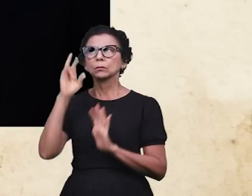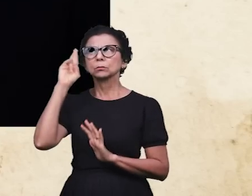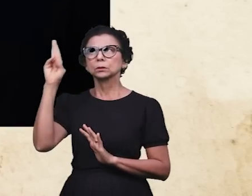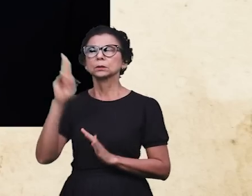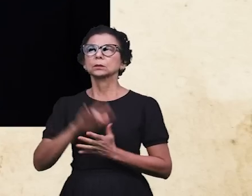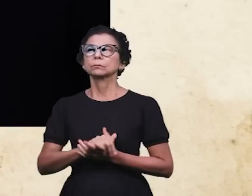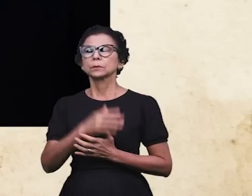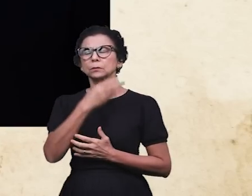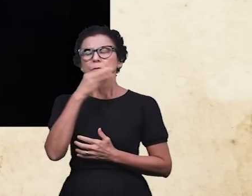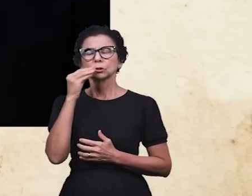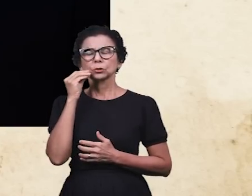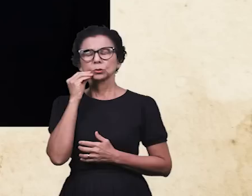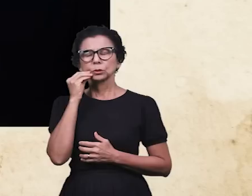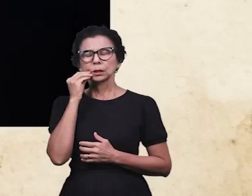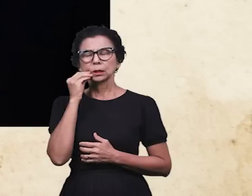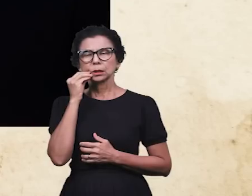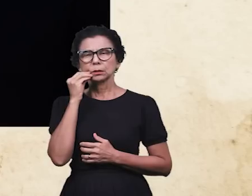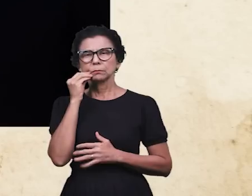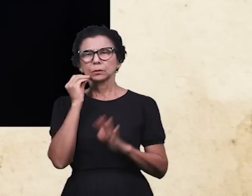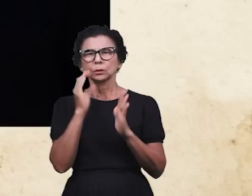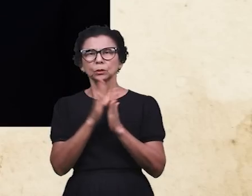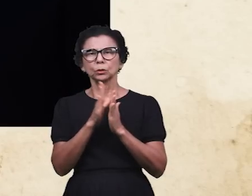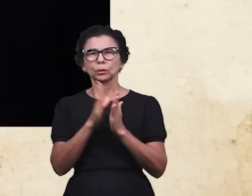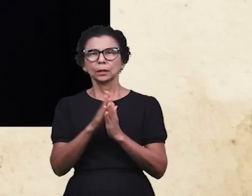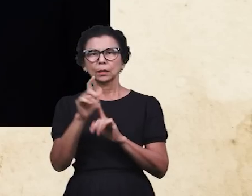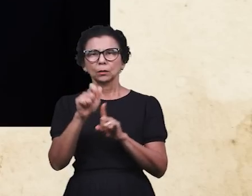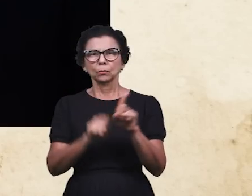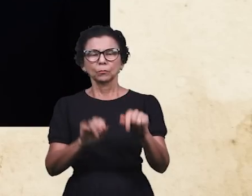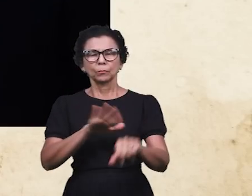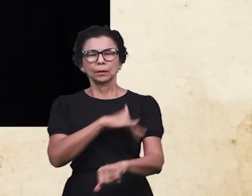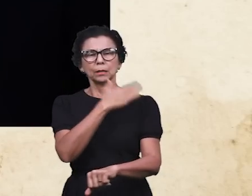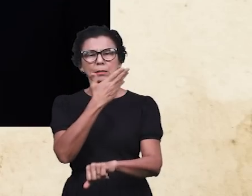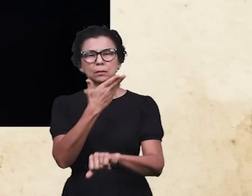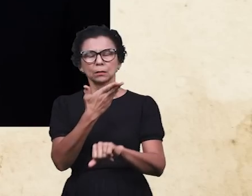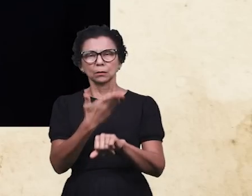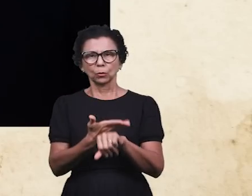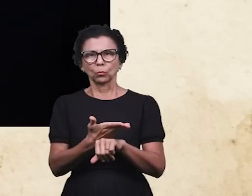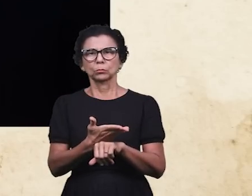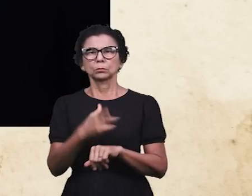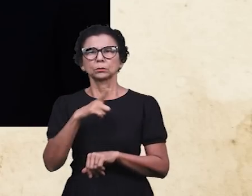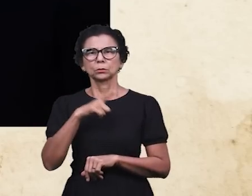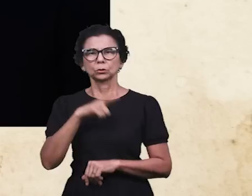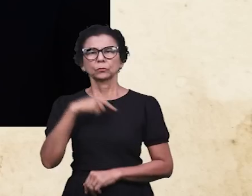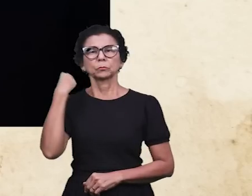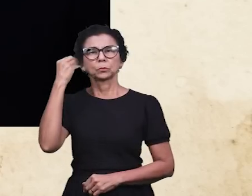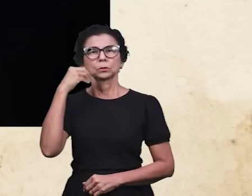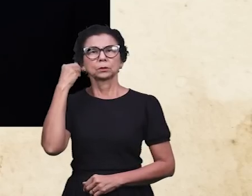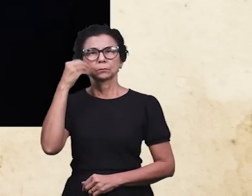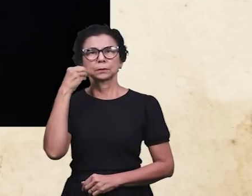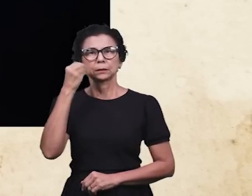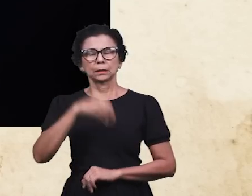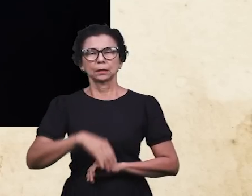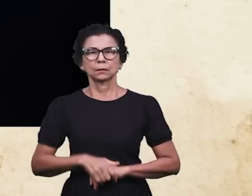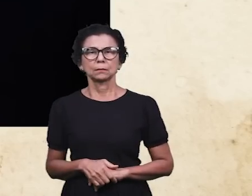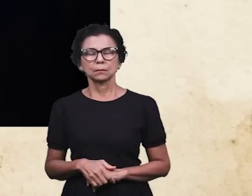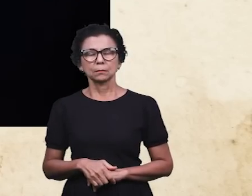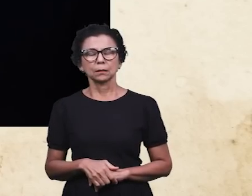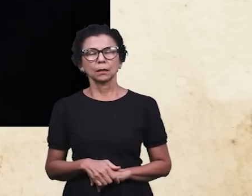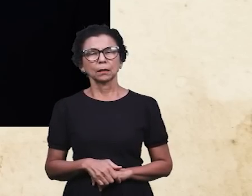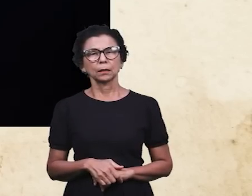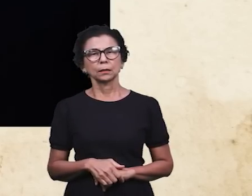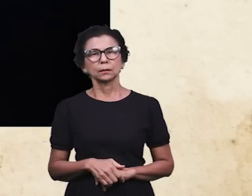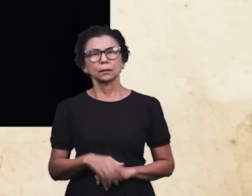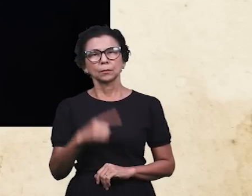e orei durante todo o mês, e foi um mês que o Senhor me deu grandes experiências. Durante a primeira semana de